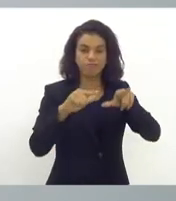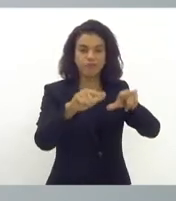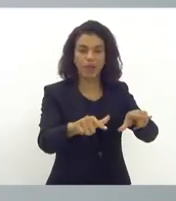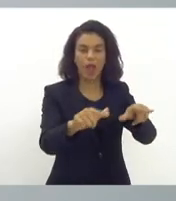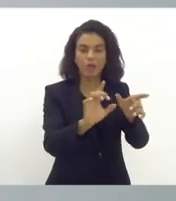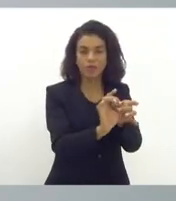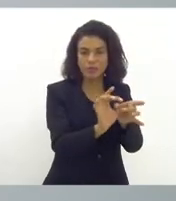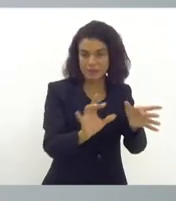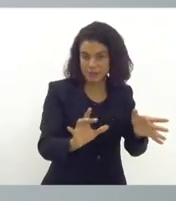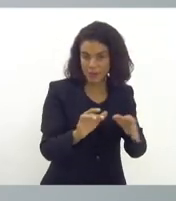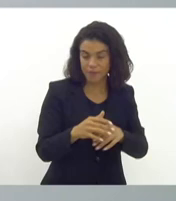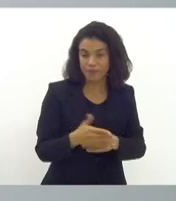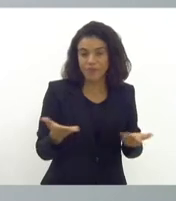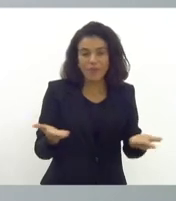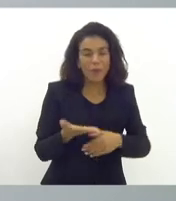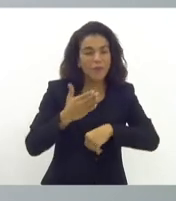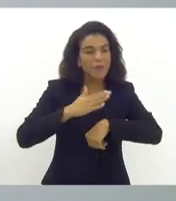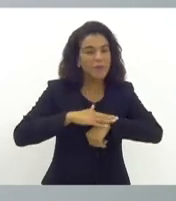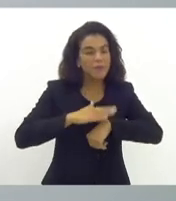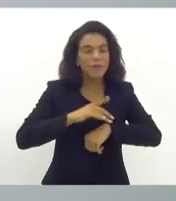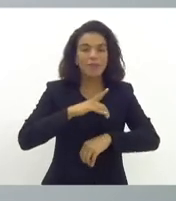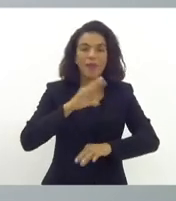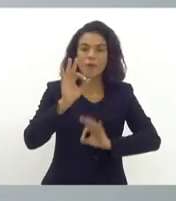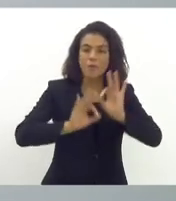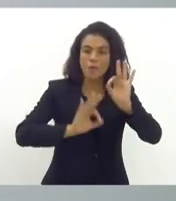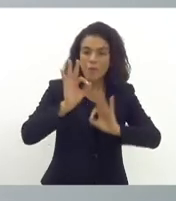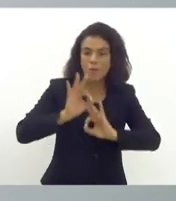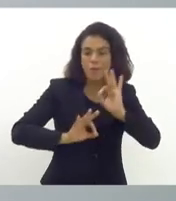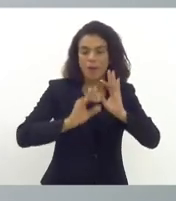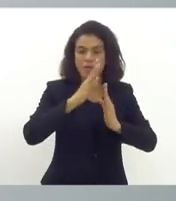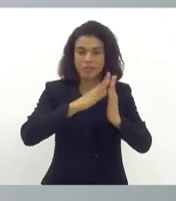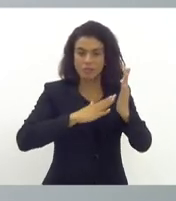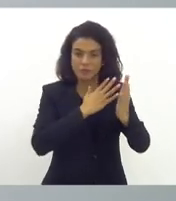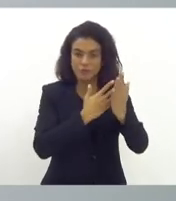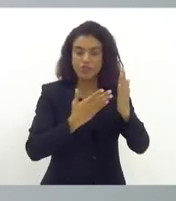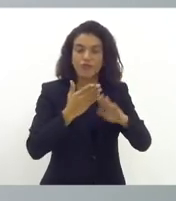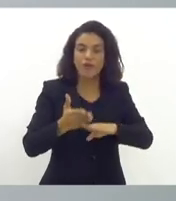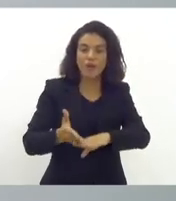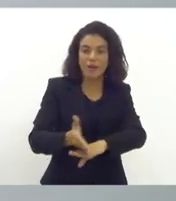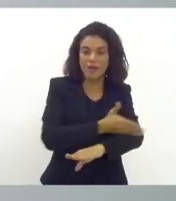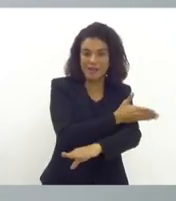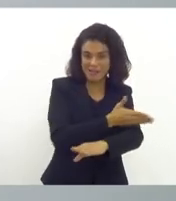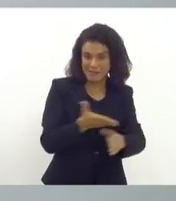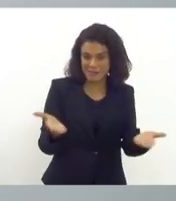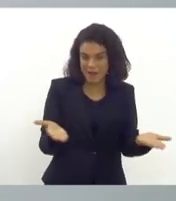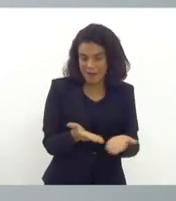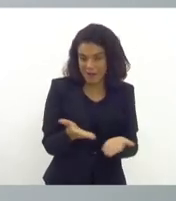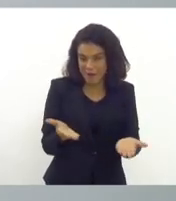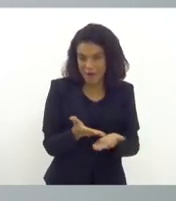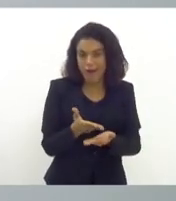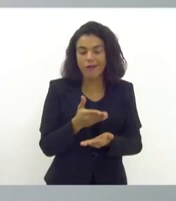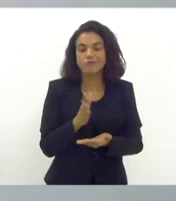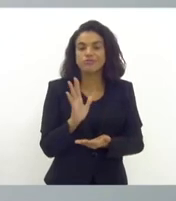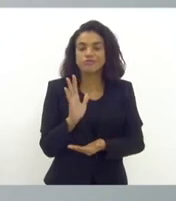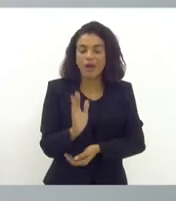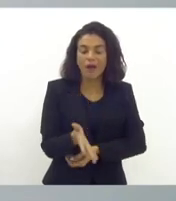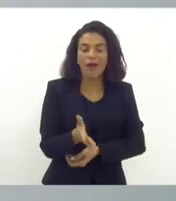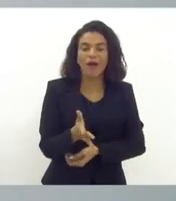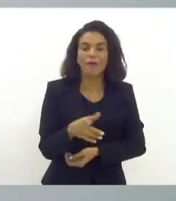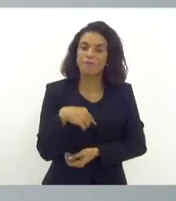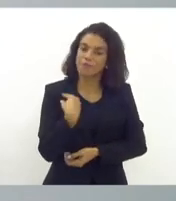nesse momento a gente tem o planejamento que foi antecipado esse ano nós já fizemos algumas baterias de